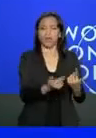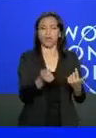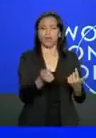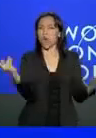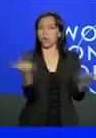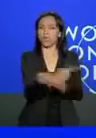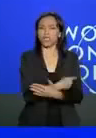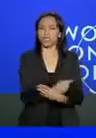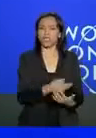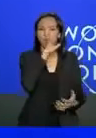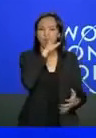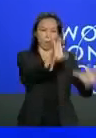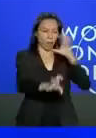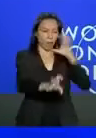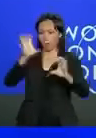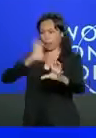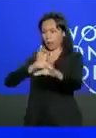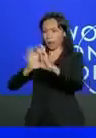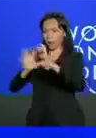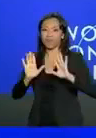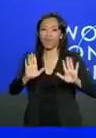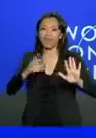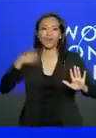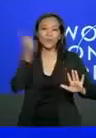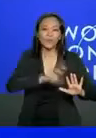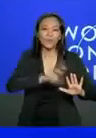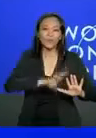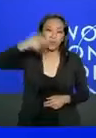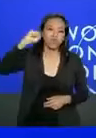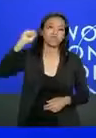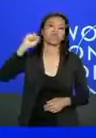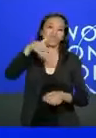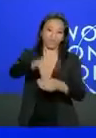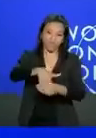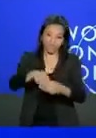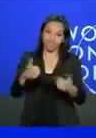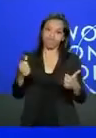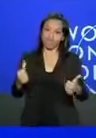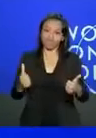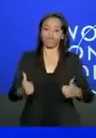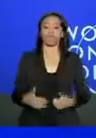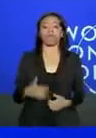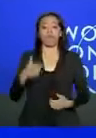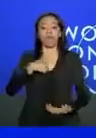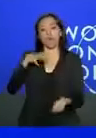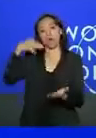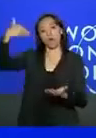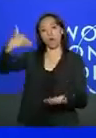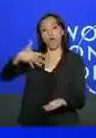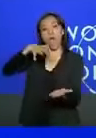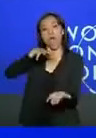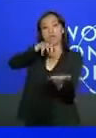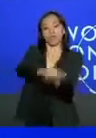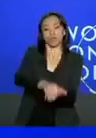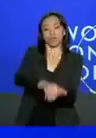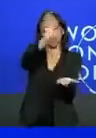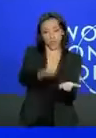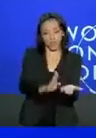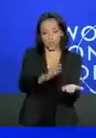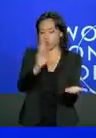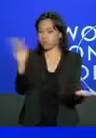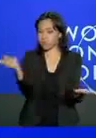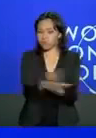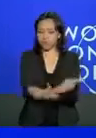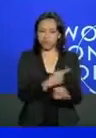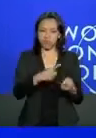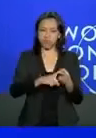a todo tempo, conseguimos a vitória. Assumi o Brasil numa profunda crise